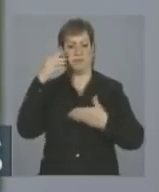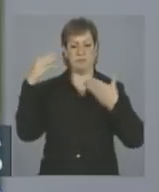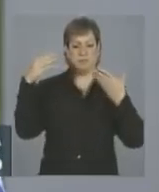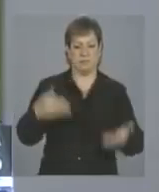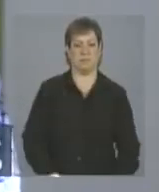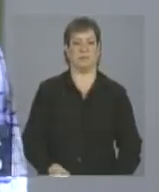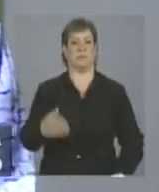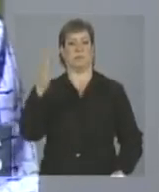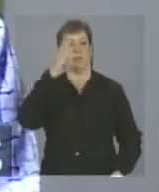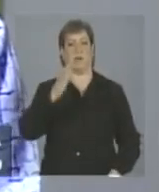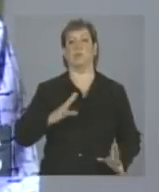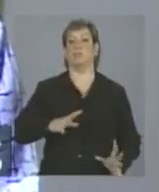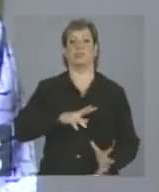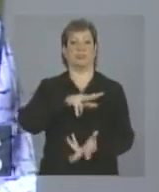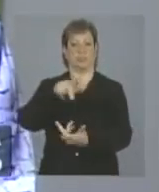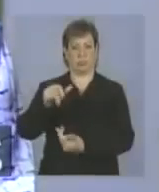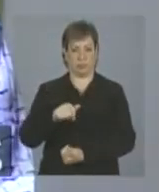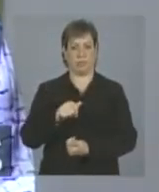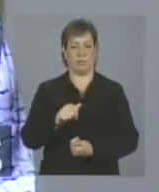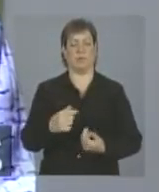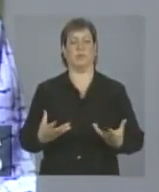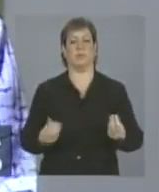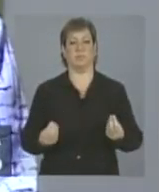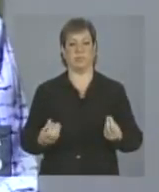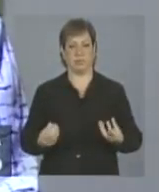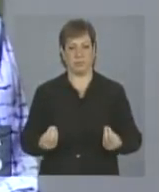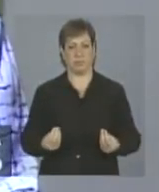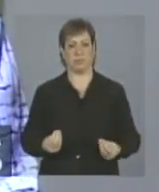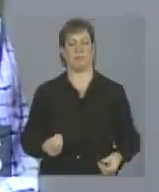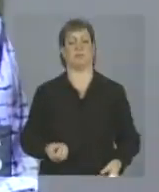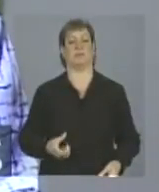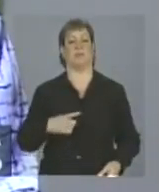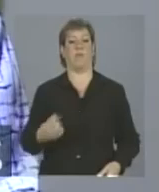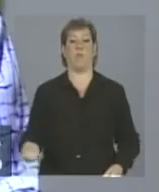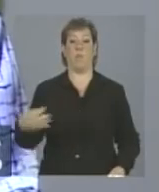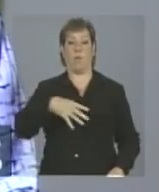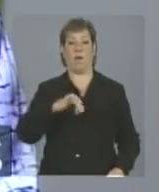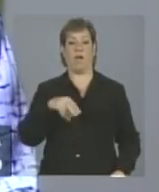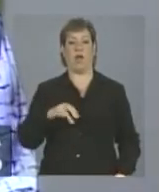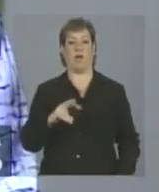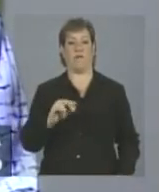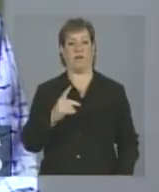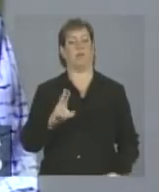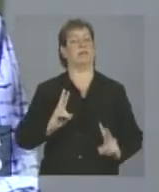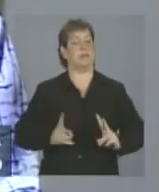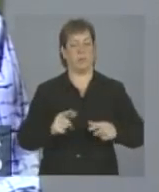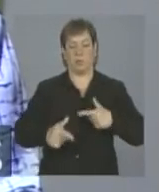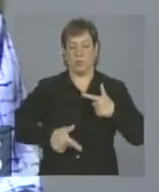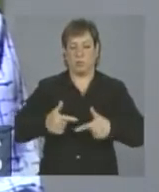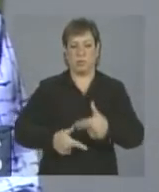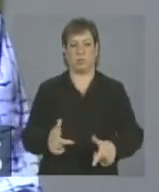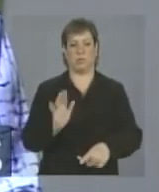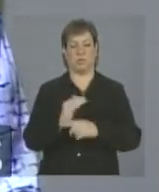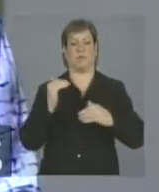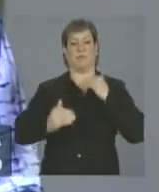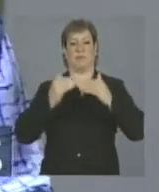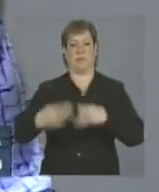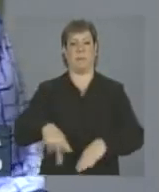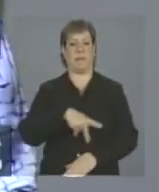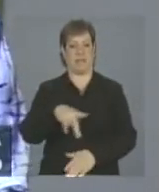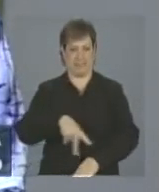Brasil no mundo de forma bastante inovadora e que sempre lutou pelo desenvolvimento